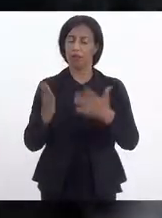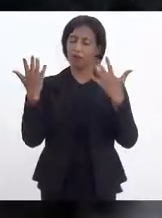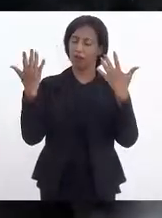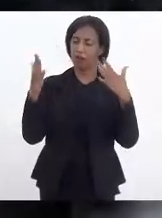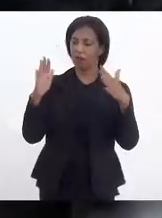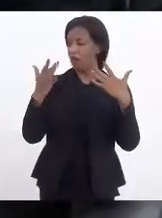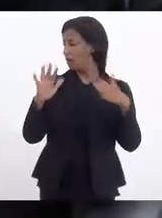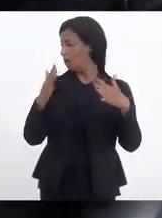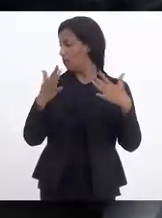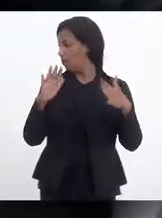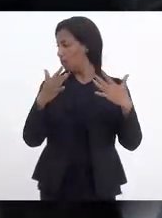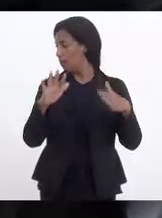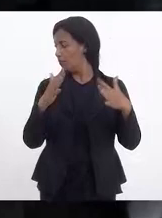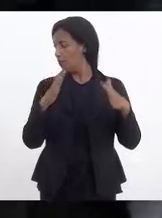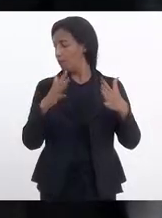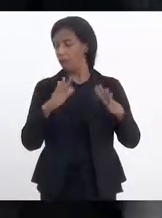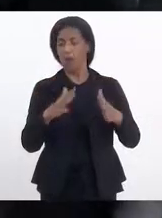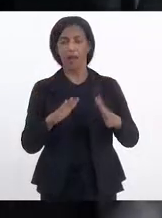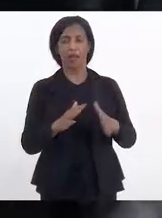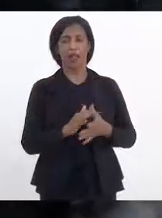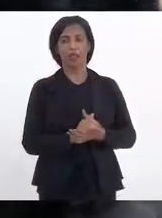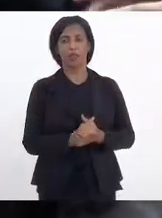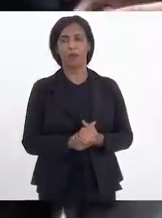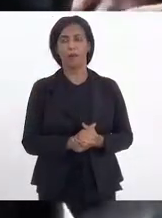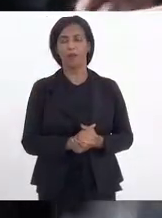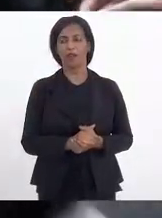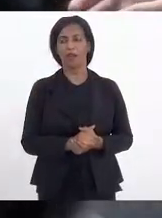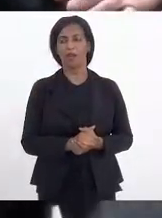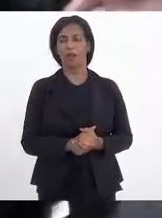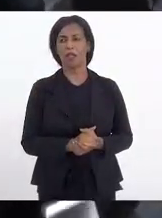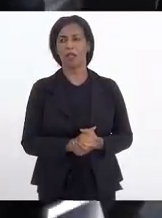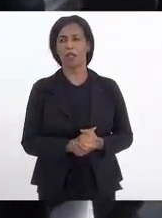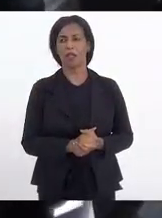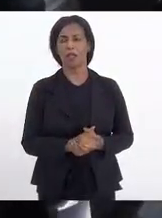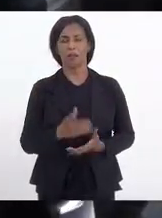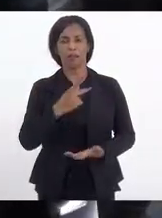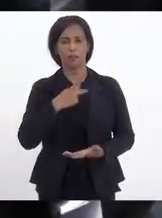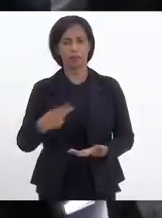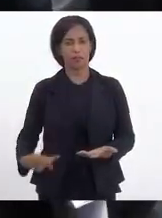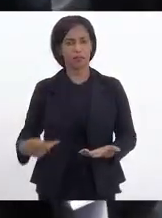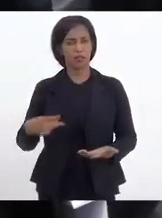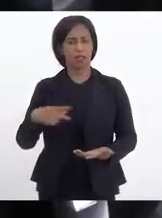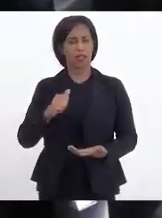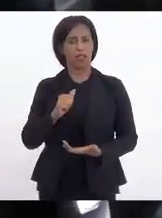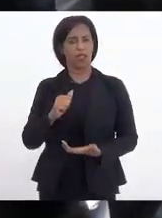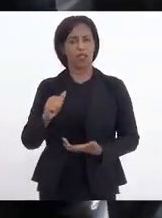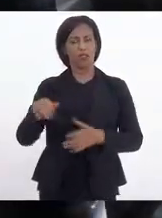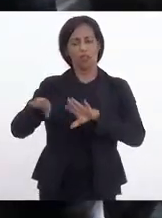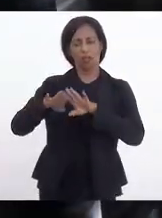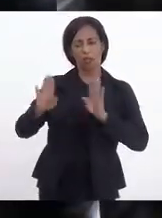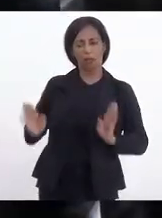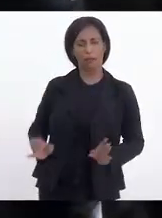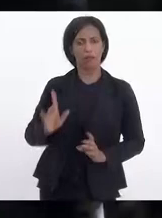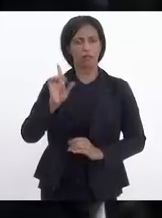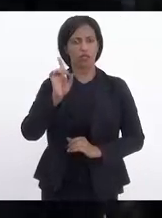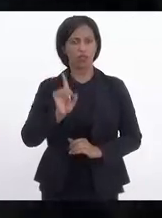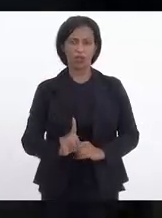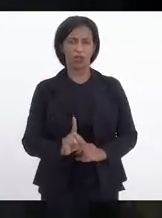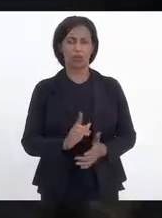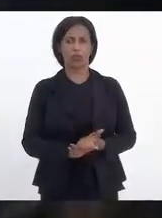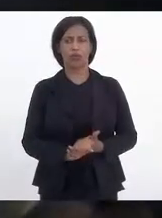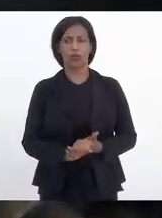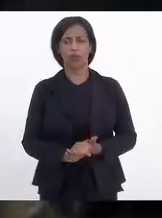aplausos reconhecerem o trabalho do presidente da alerj da mesa diretora E